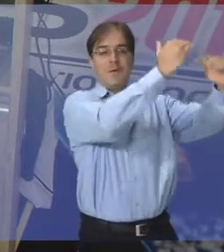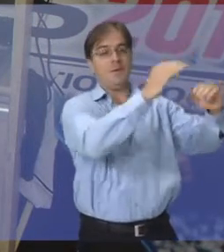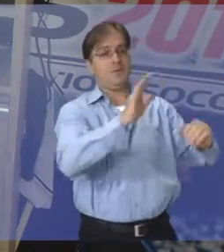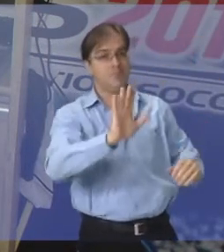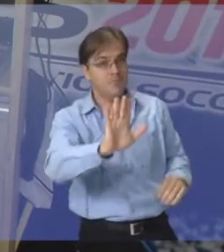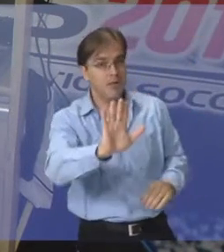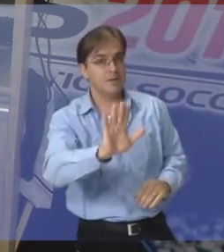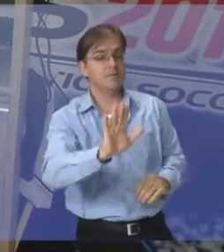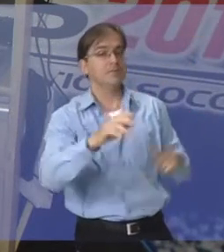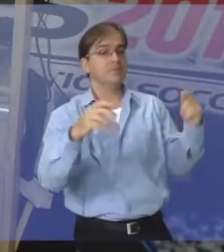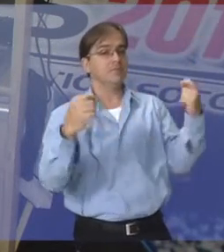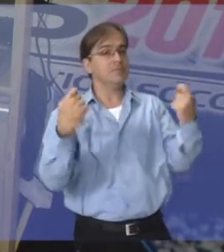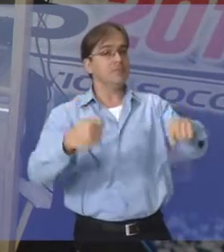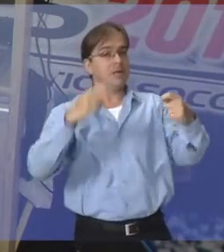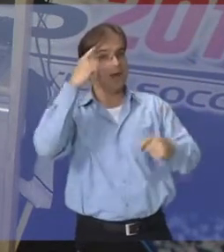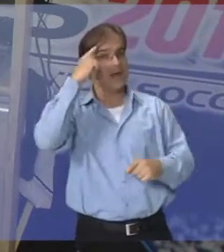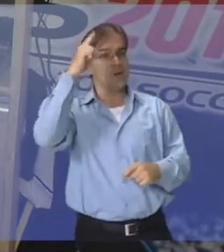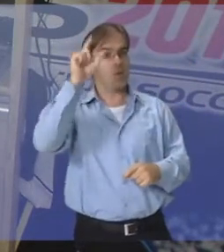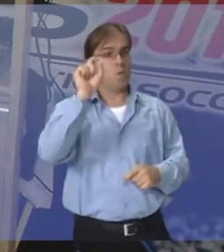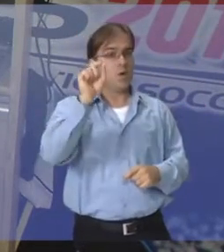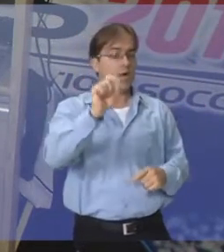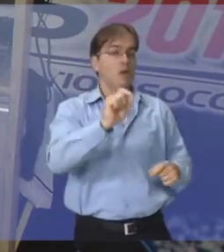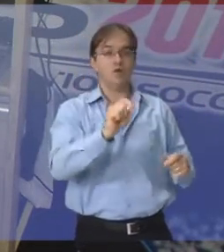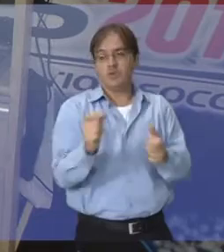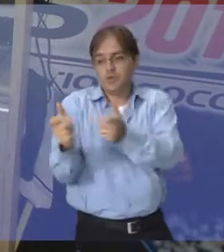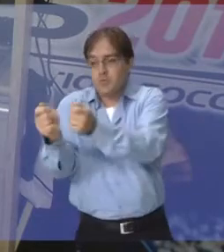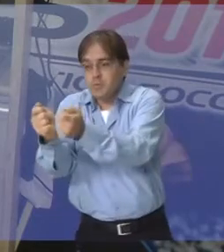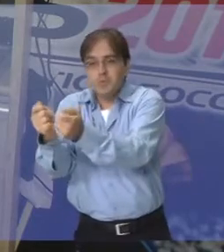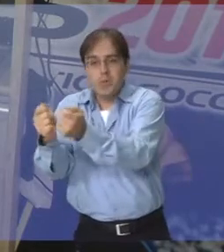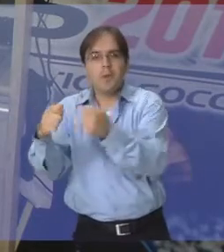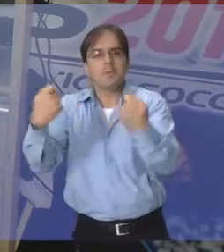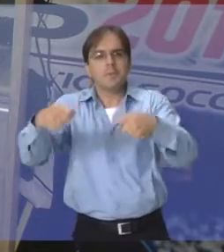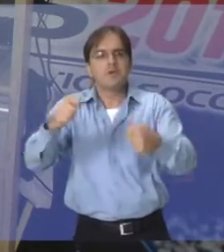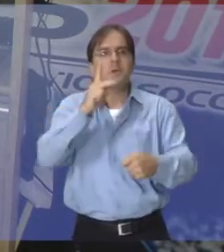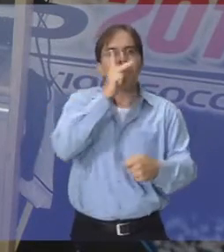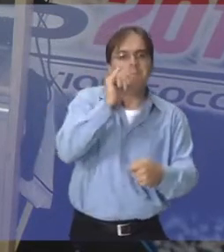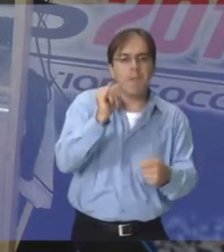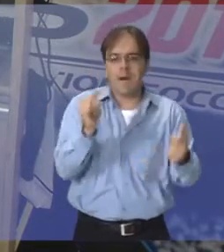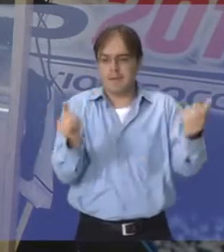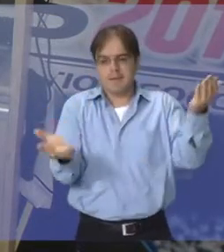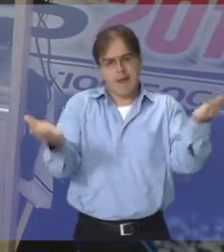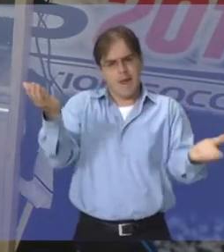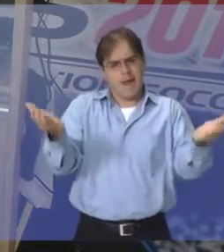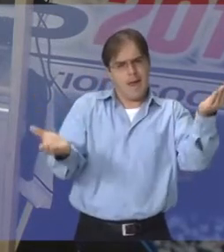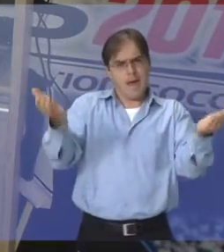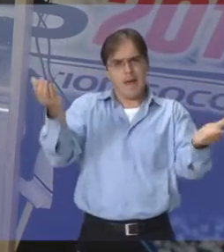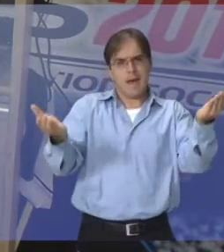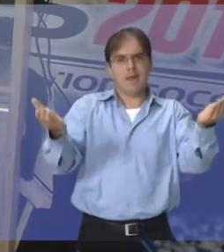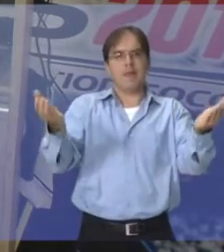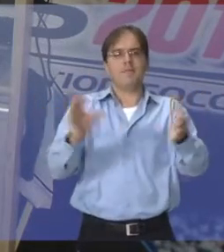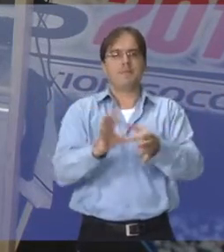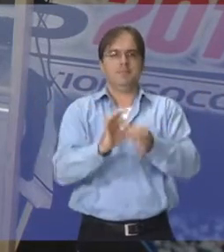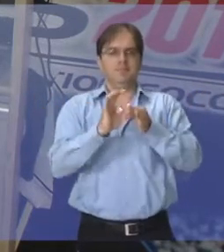delas. Mas é sempre importante lembrar que o uso desses games deve ser moderado pelos